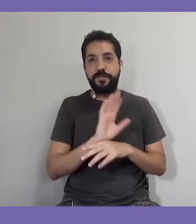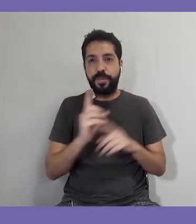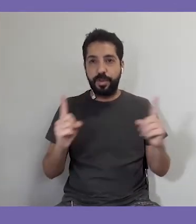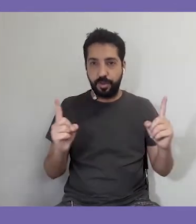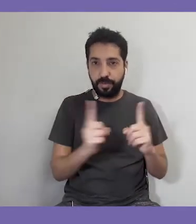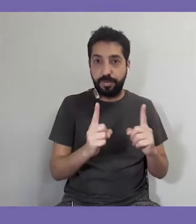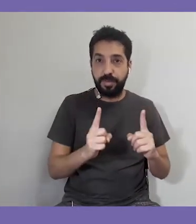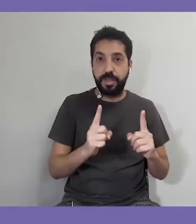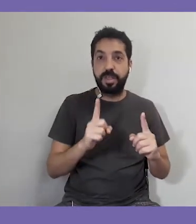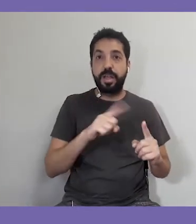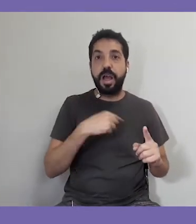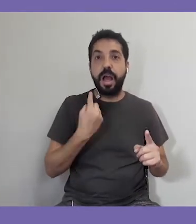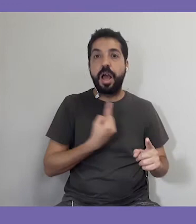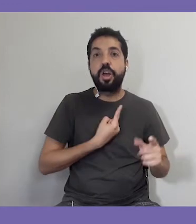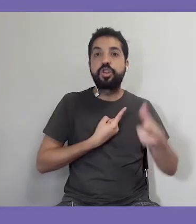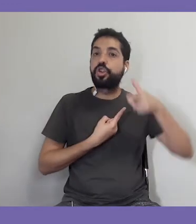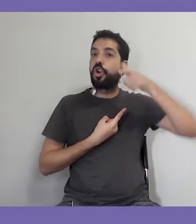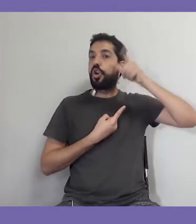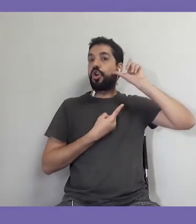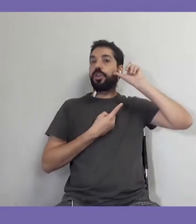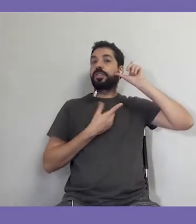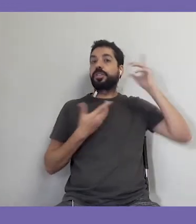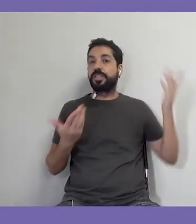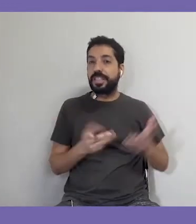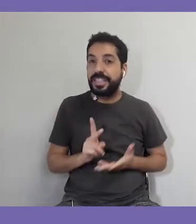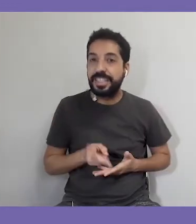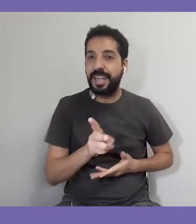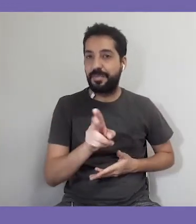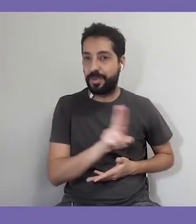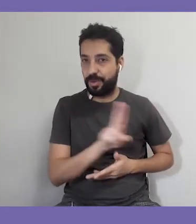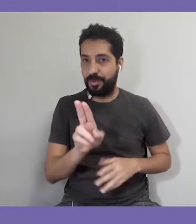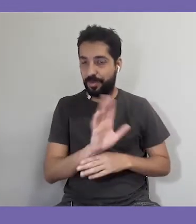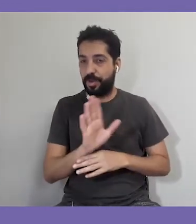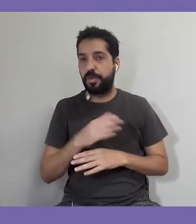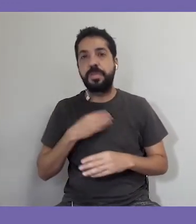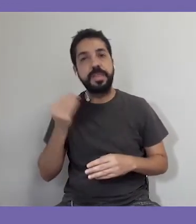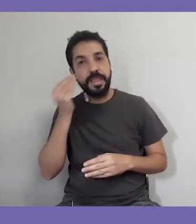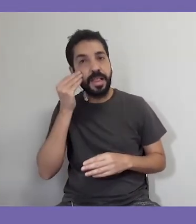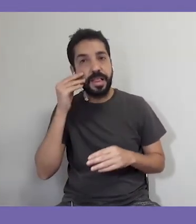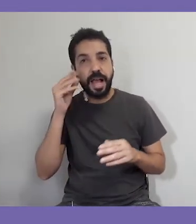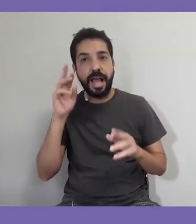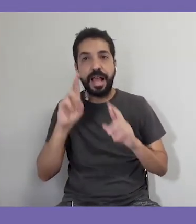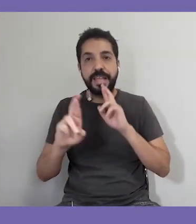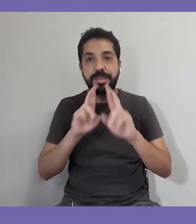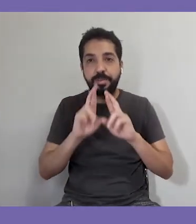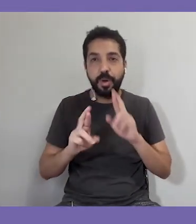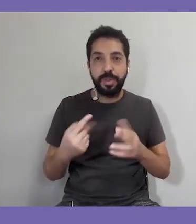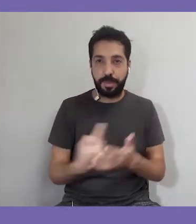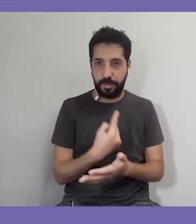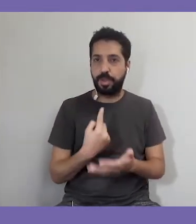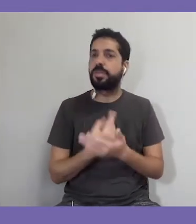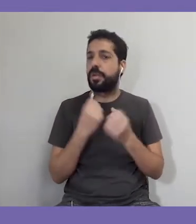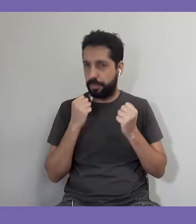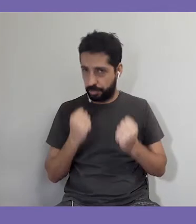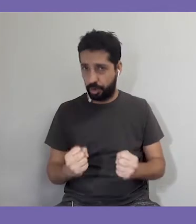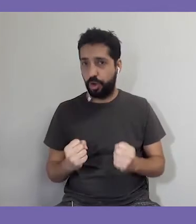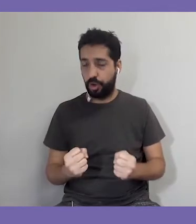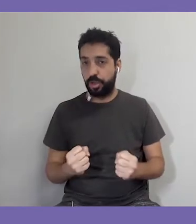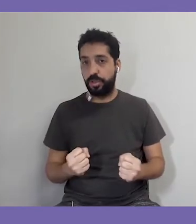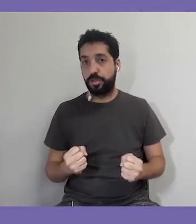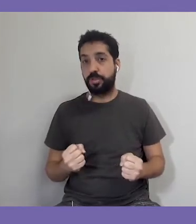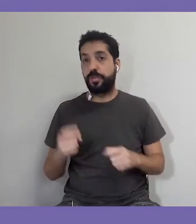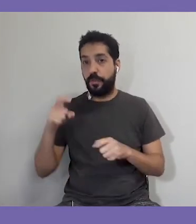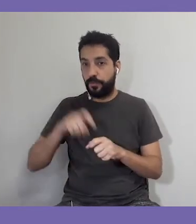Sempre. Quem quiser fazer alguma pergunta aí, a gente vai anotar e tentar responder até o final da live, fique à vontade.